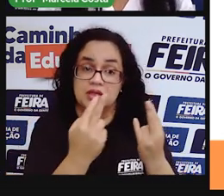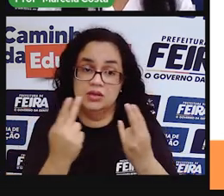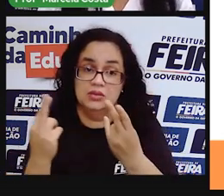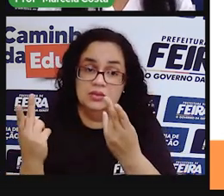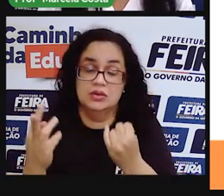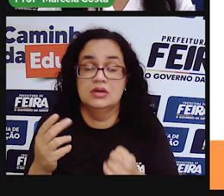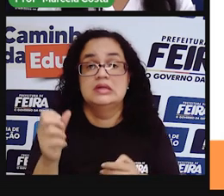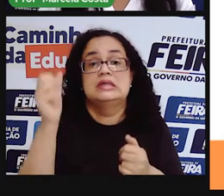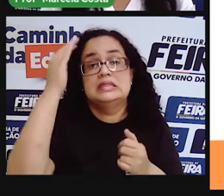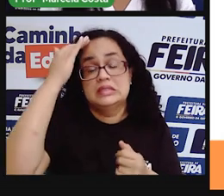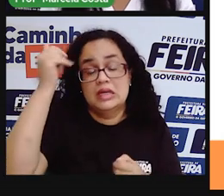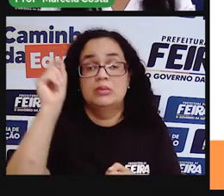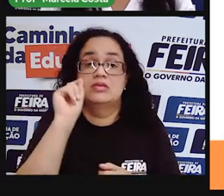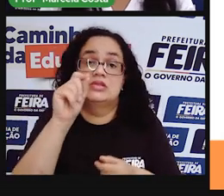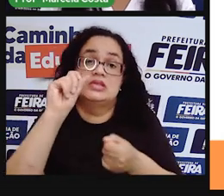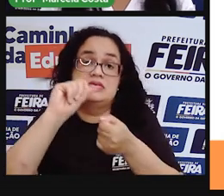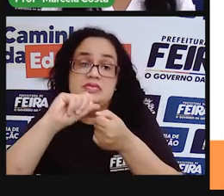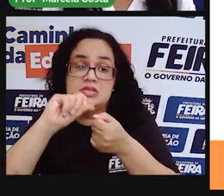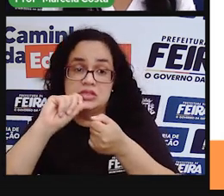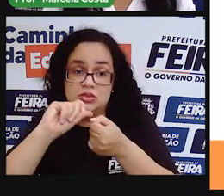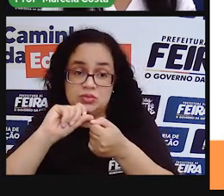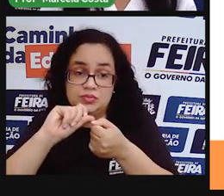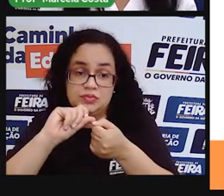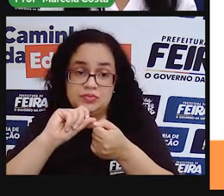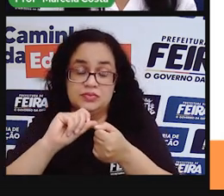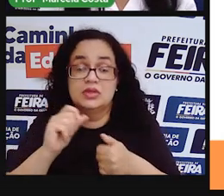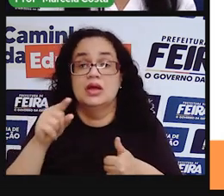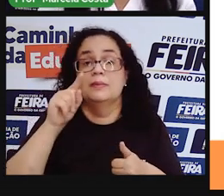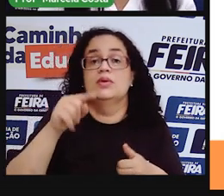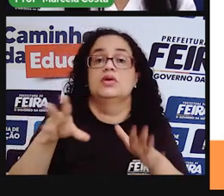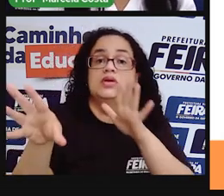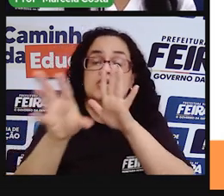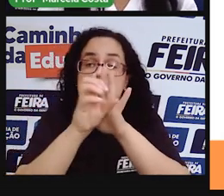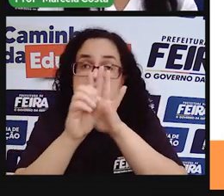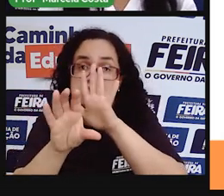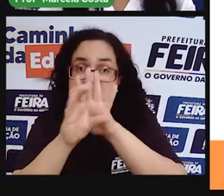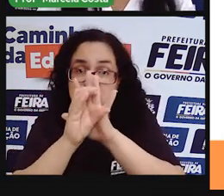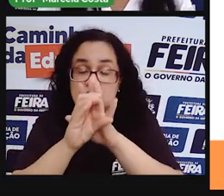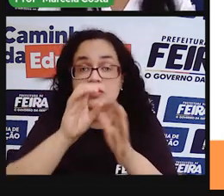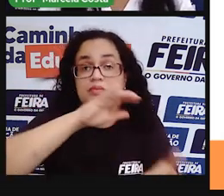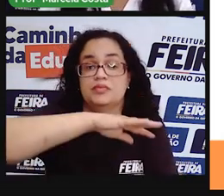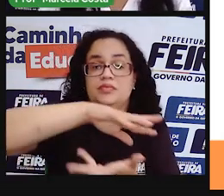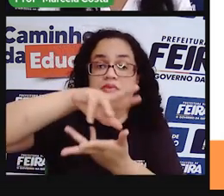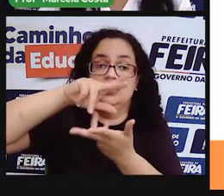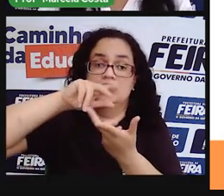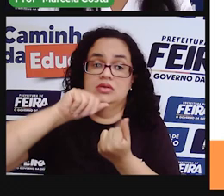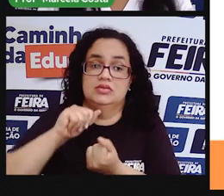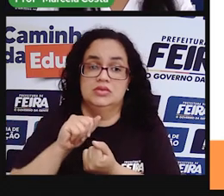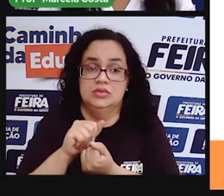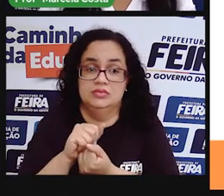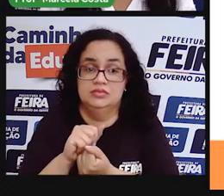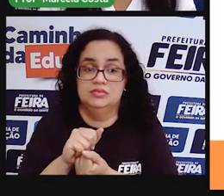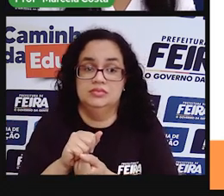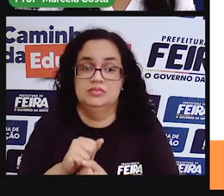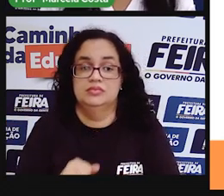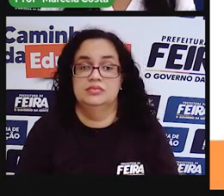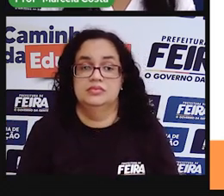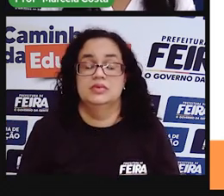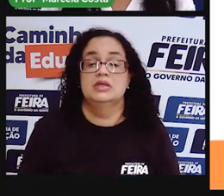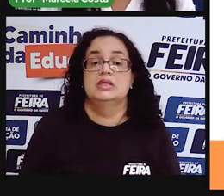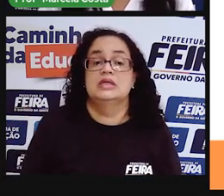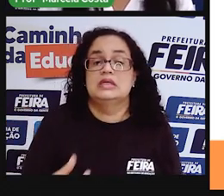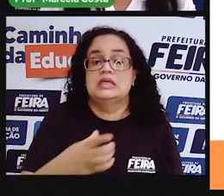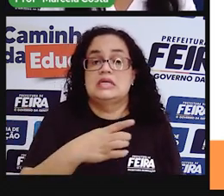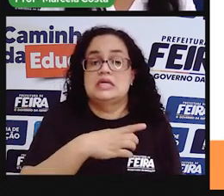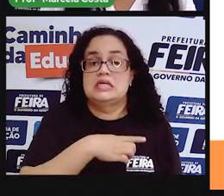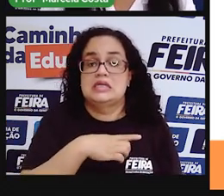está falando. Porque aquele símbolo é universal, ele está presente em todas as línguas. E aqui, no